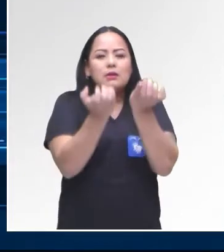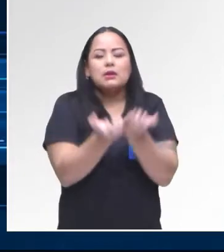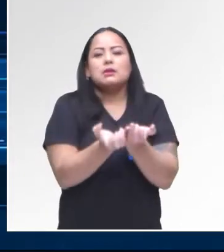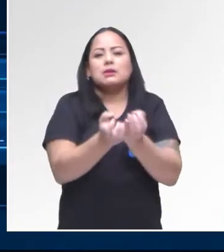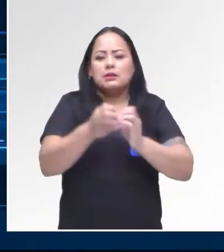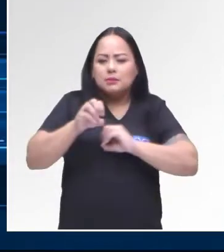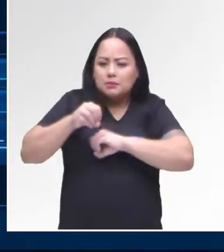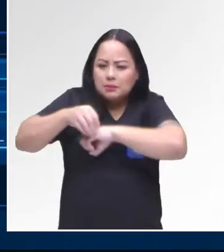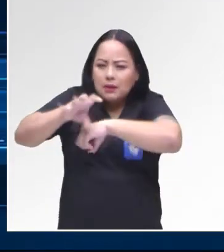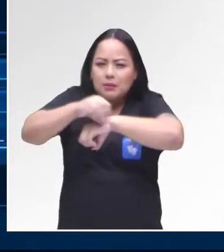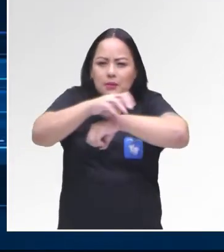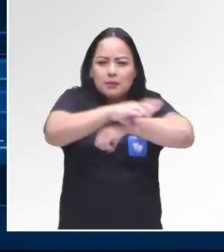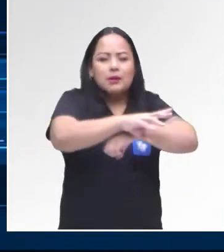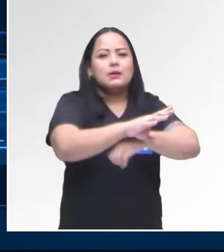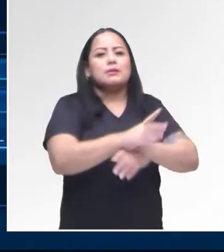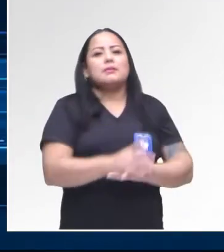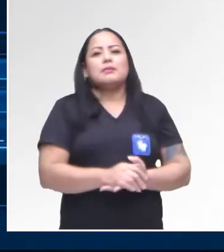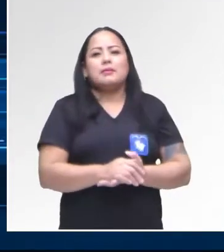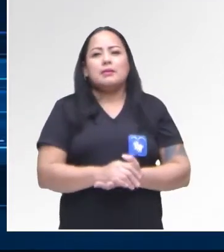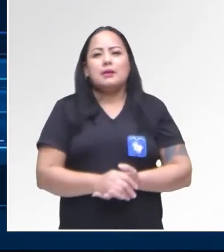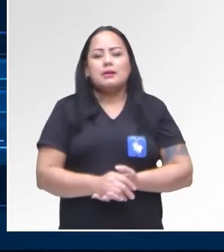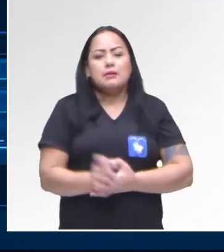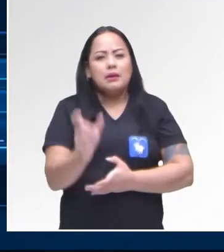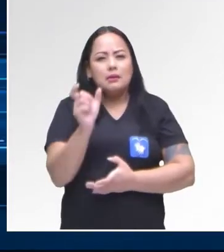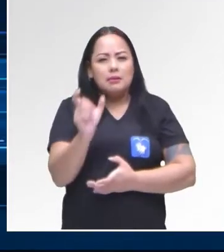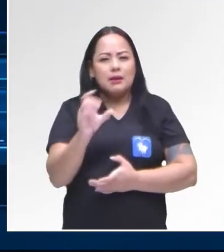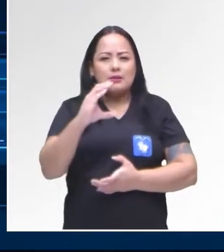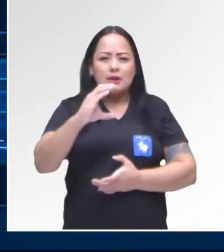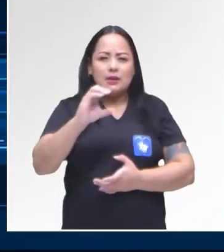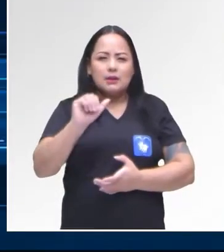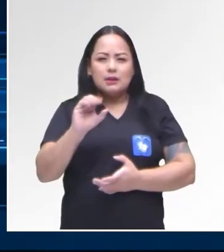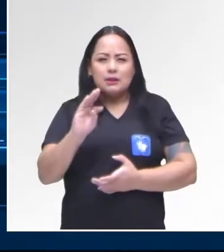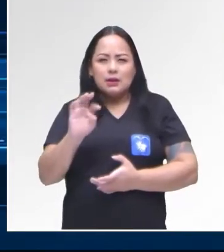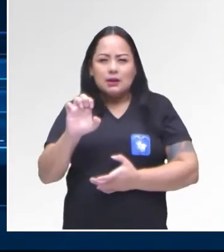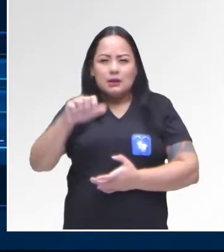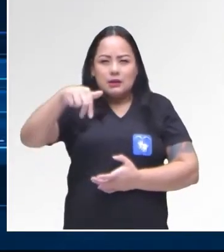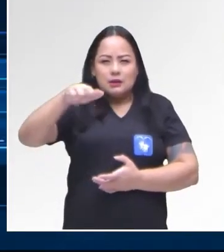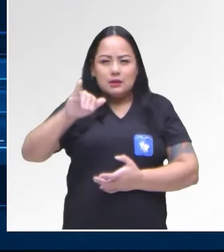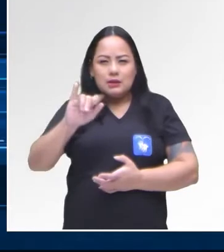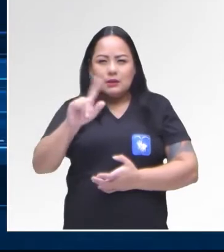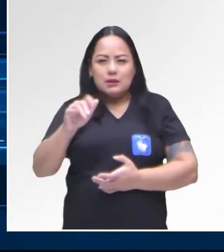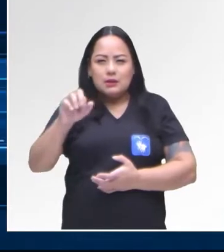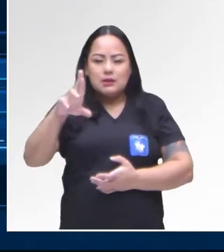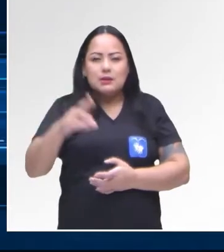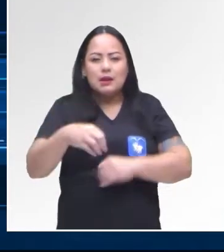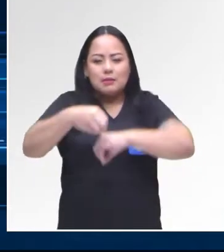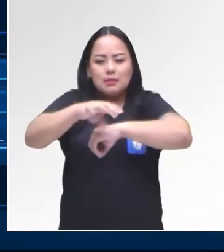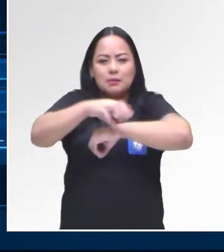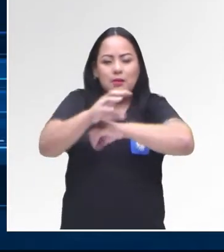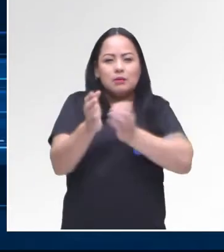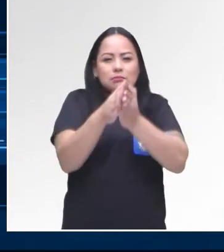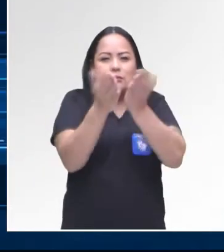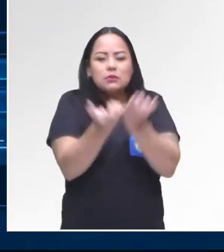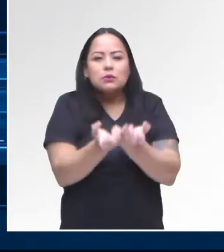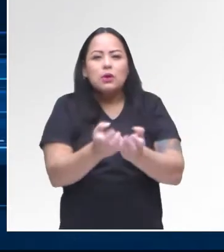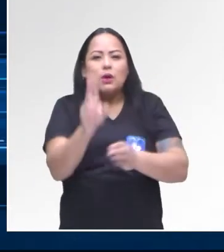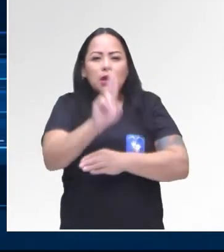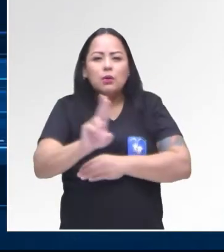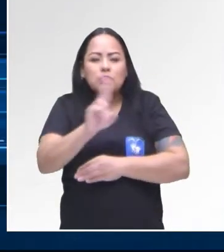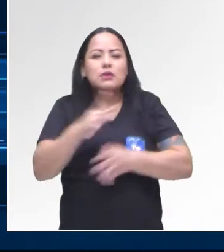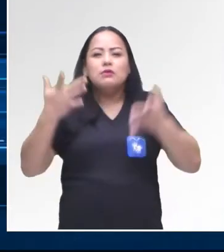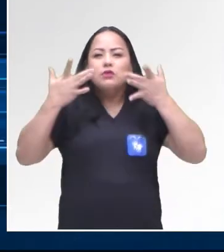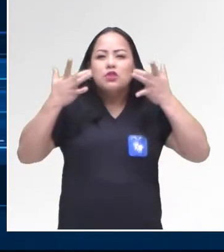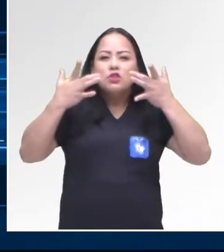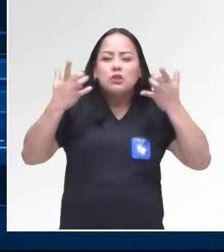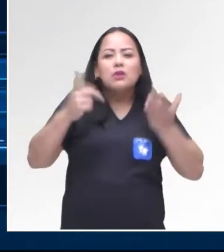catequizar. Catequizar, na verdade, é o termo que aparece. Catequizar, não é isso? Então era usado também com teatro e outros recursos também. Foi